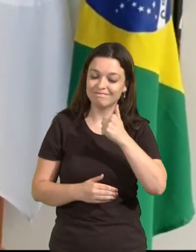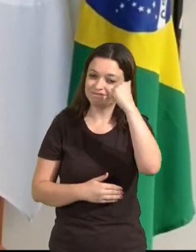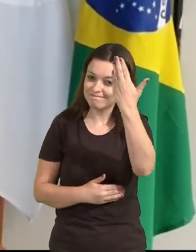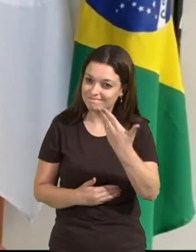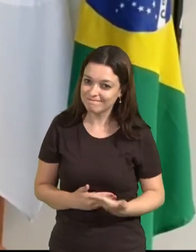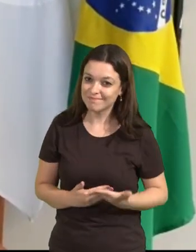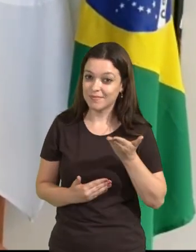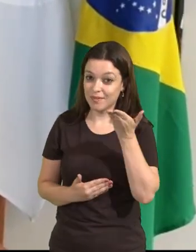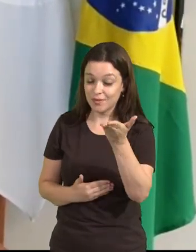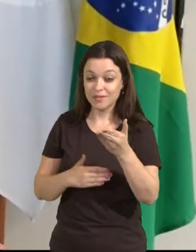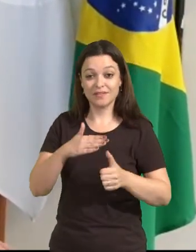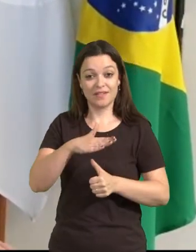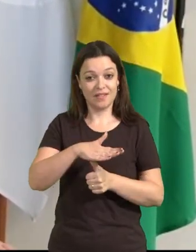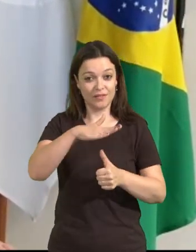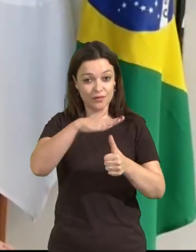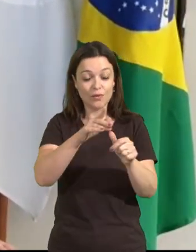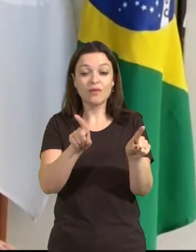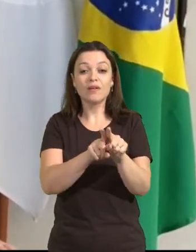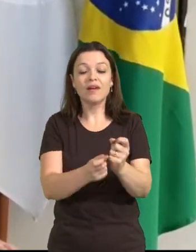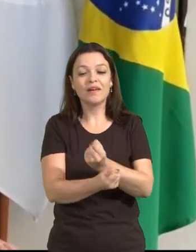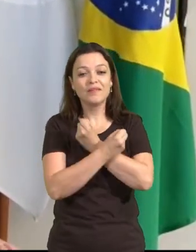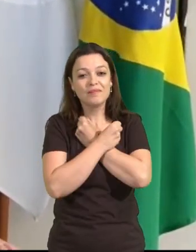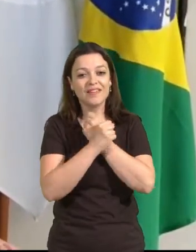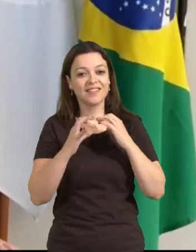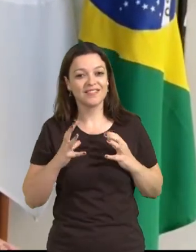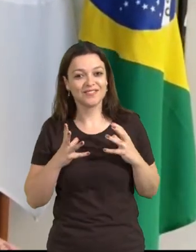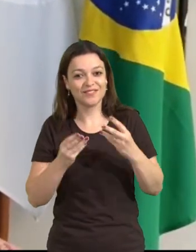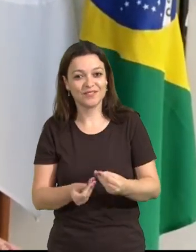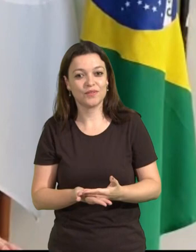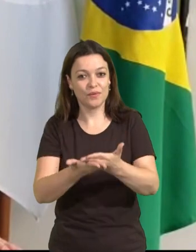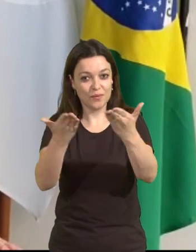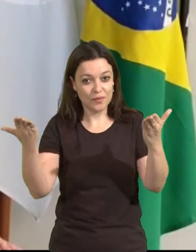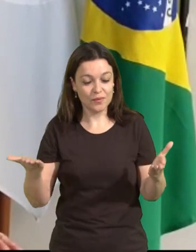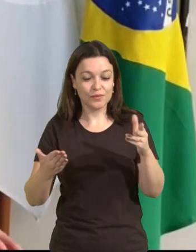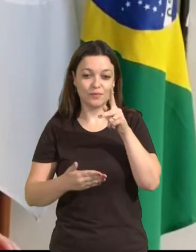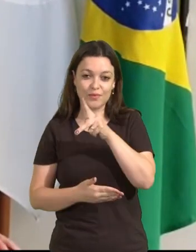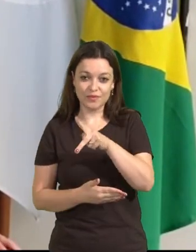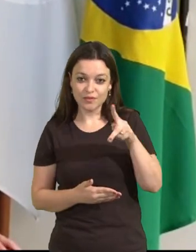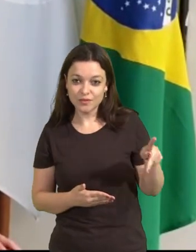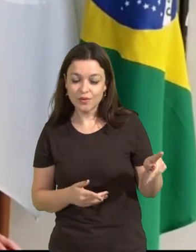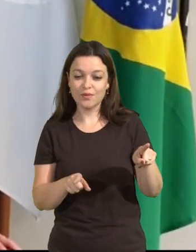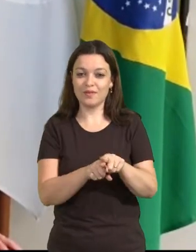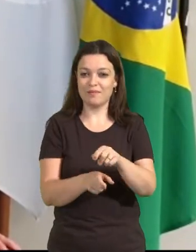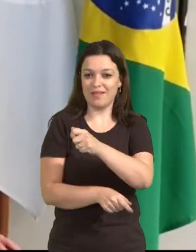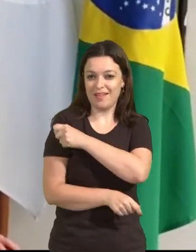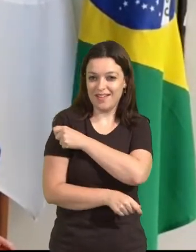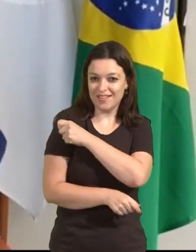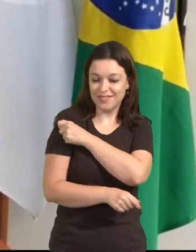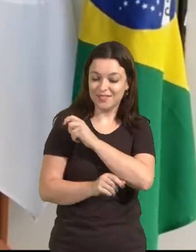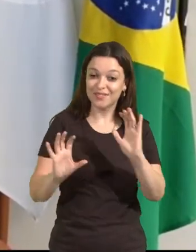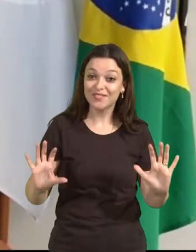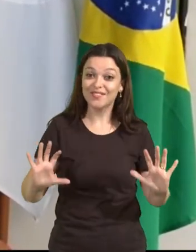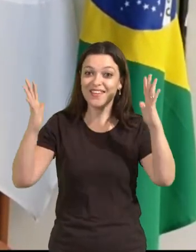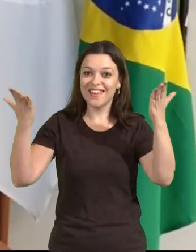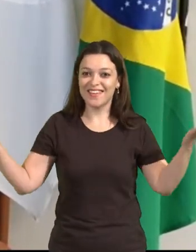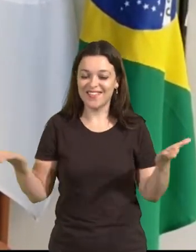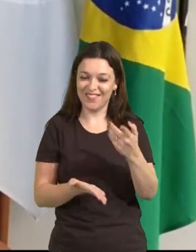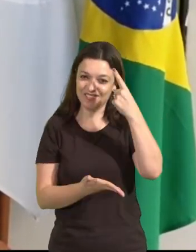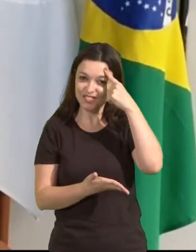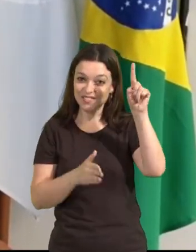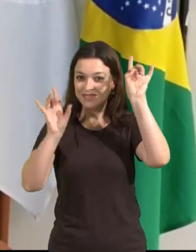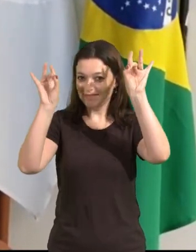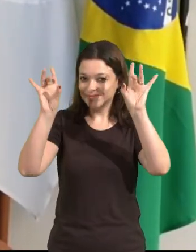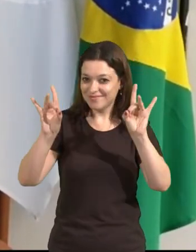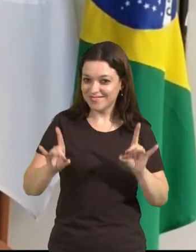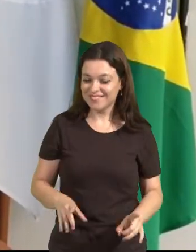minhas homenagens. Um grande abraço a todos, professores, universitários. Dia de festa, comemoração,